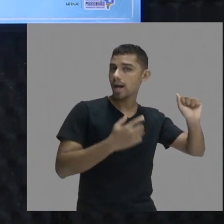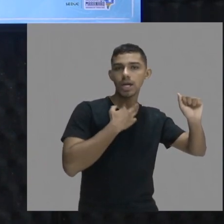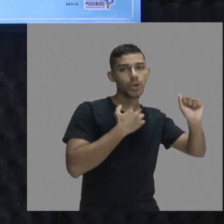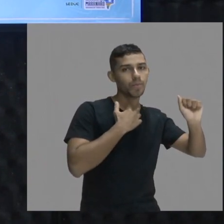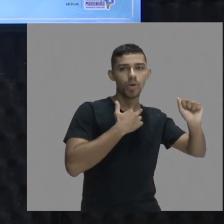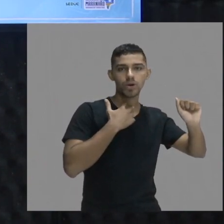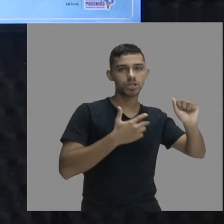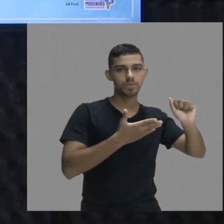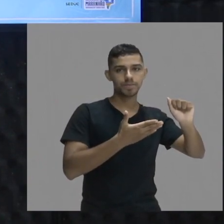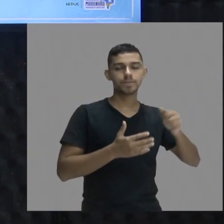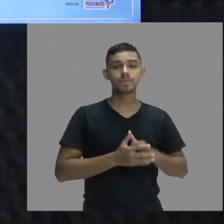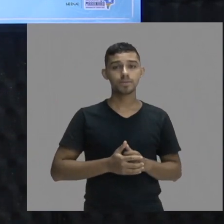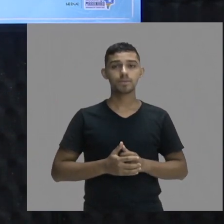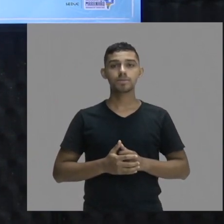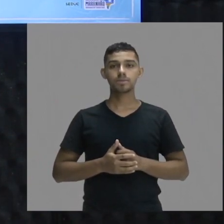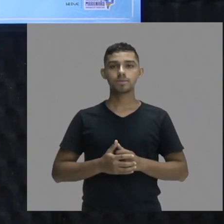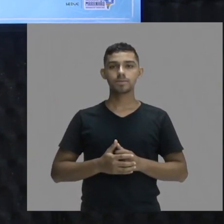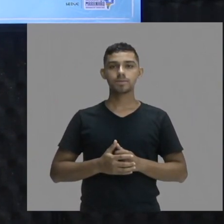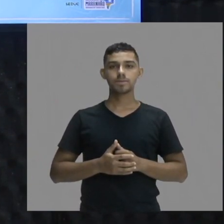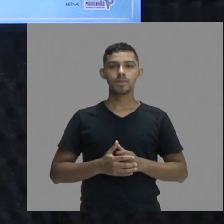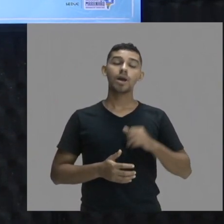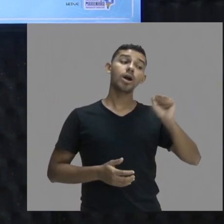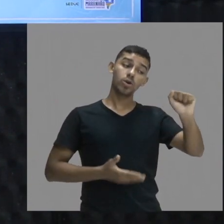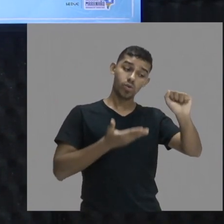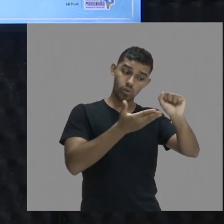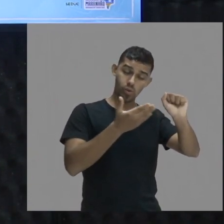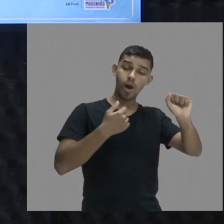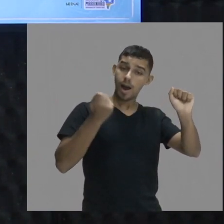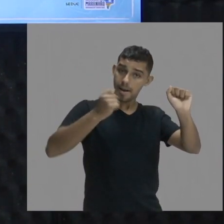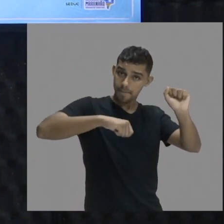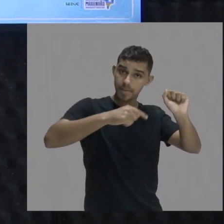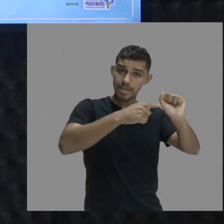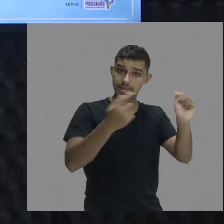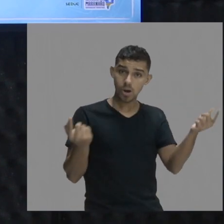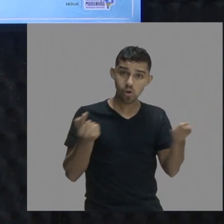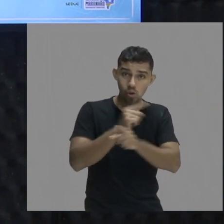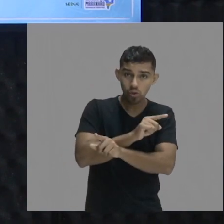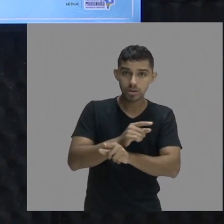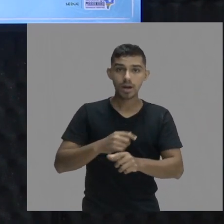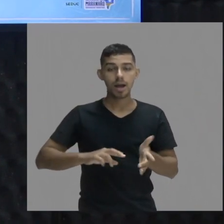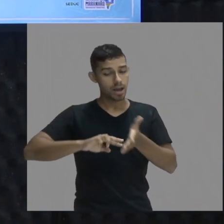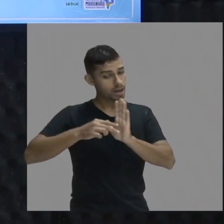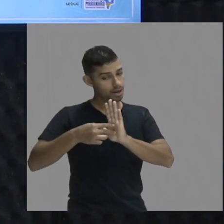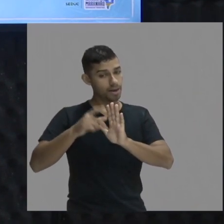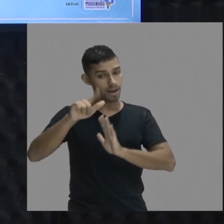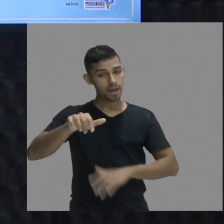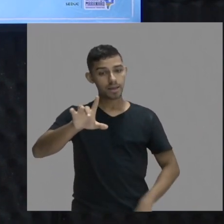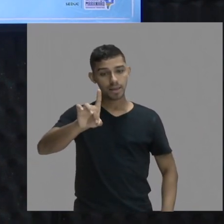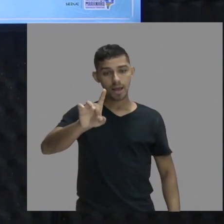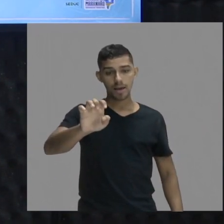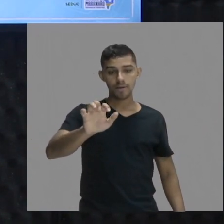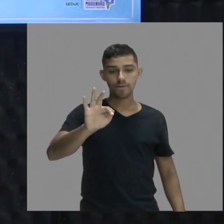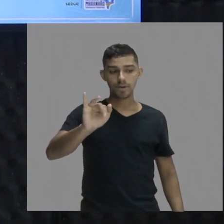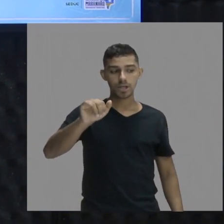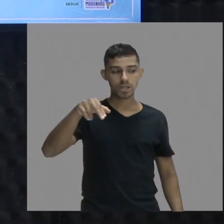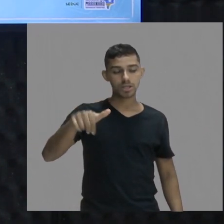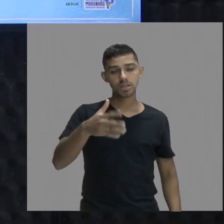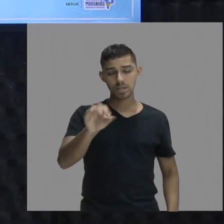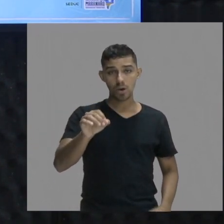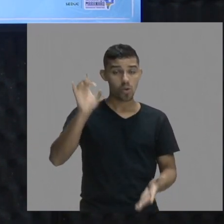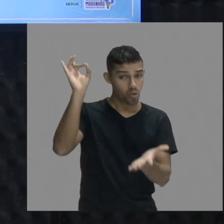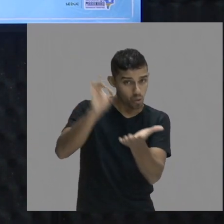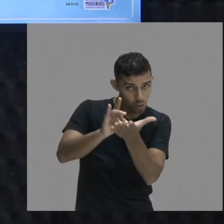função. Mas aqui não. Porque isso aqui vai contra o que a definição diz. E definição é algo que se cumpre.